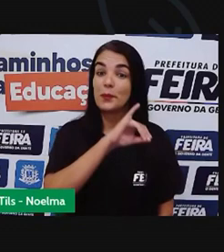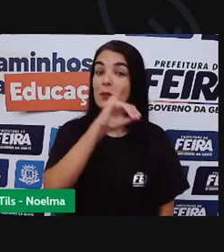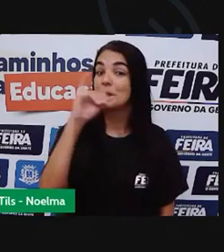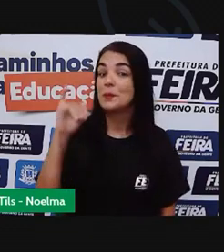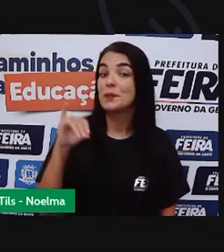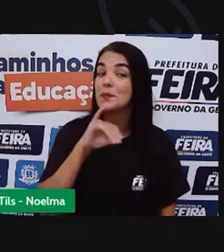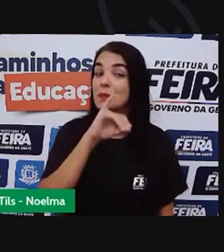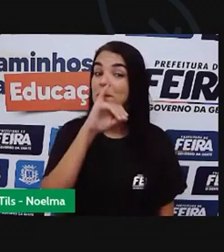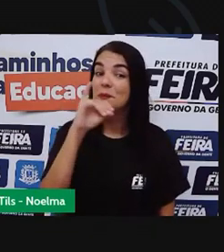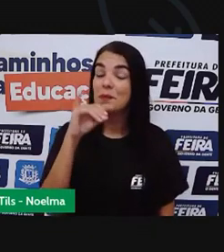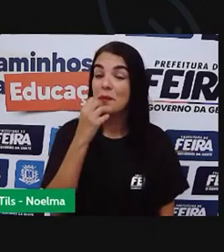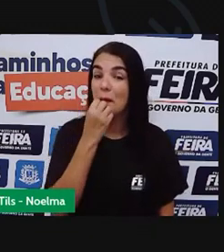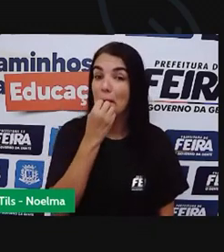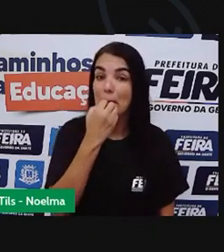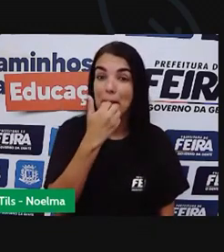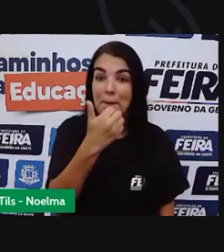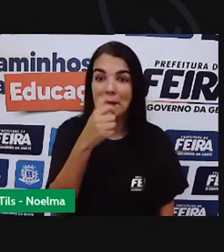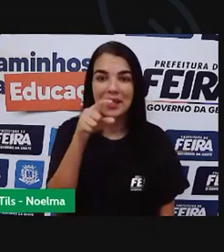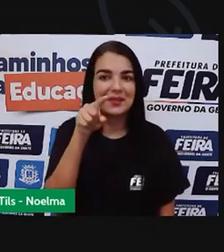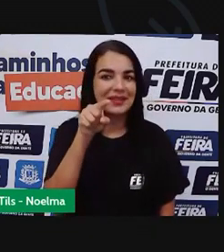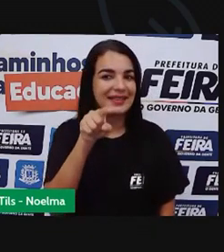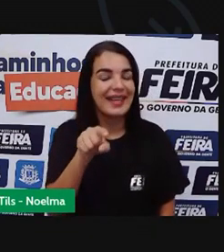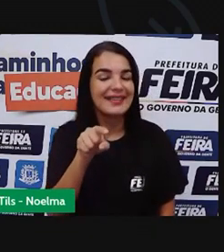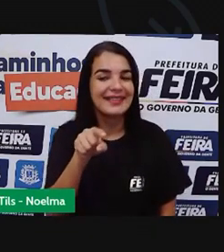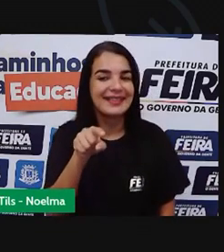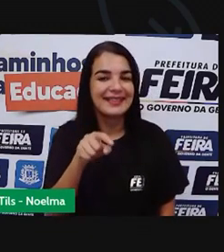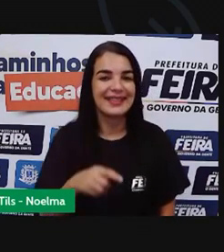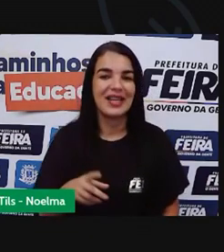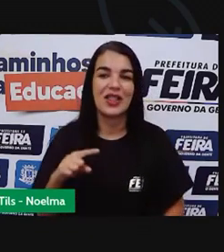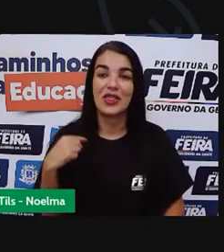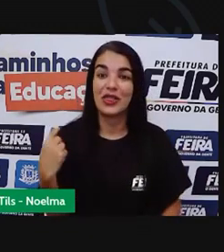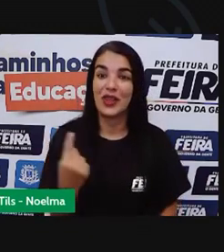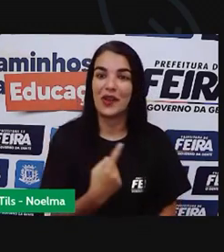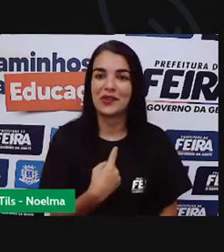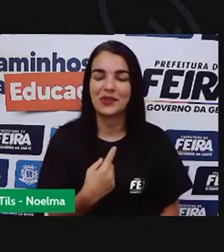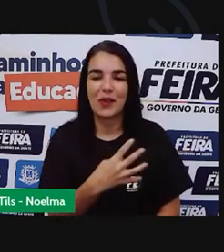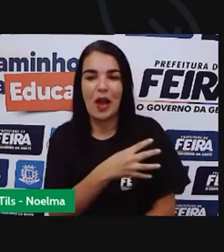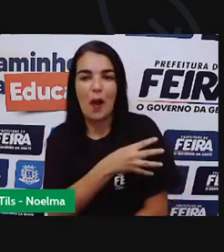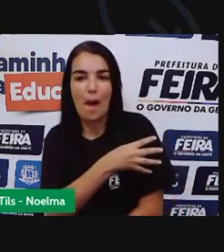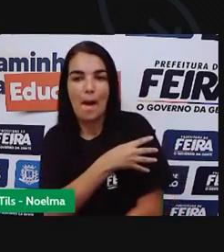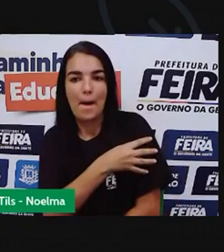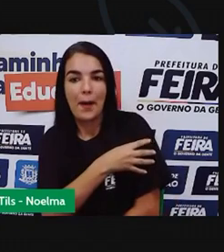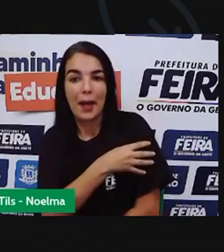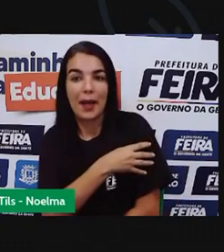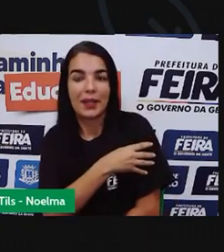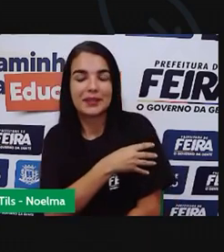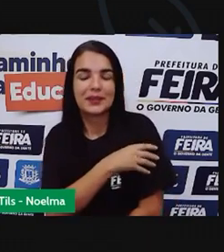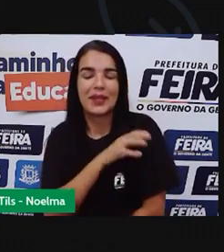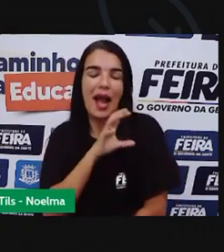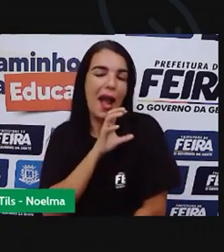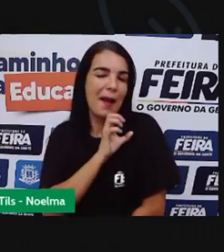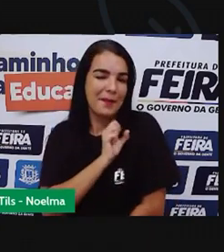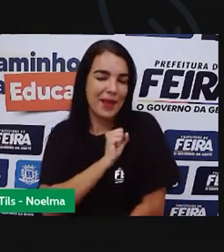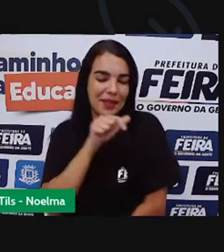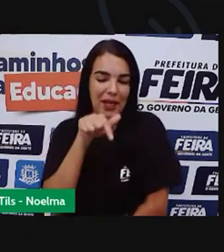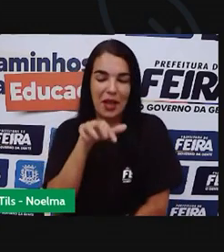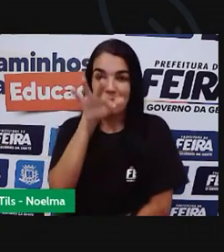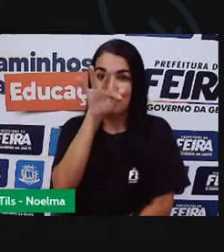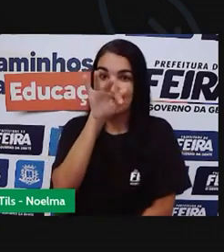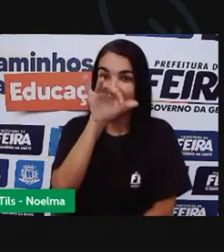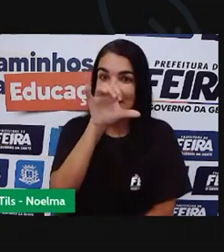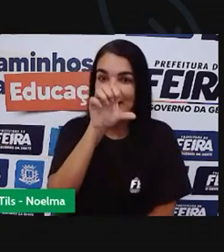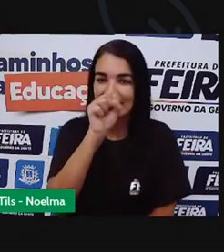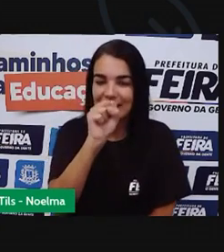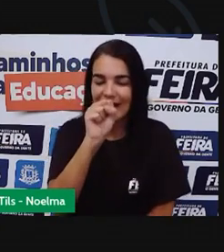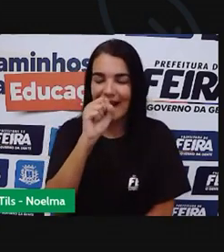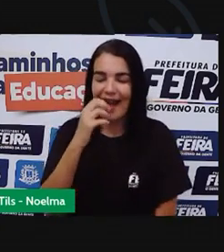Olá, meus amores. E aí, tudo bem com vocês? Nossos quartos anos, queridos e amados quartos anos da cidade de Feira de Santana,